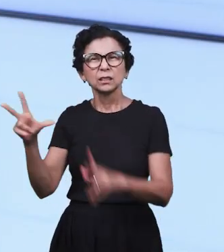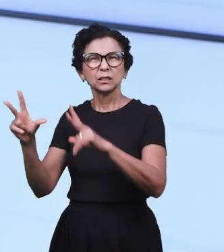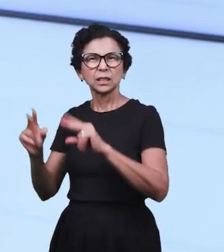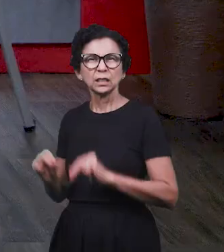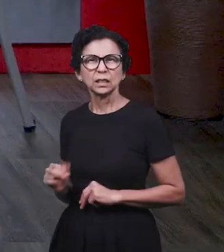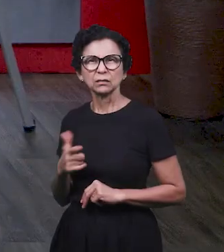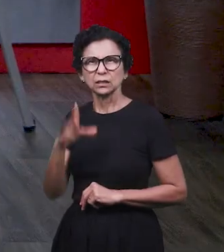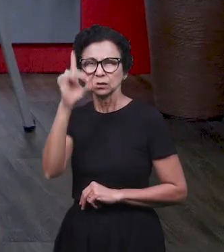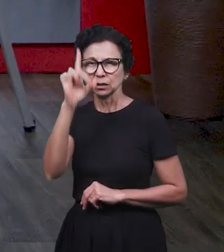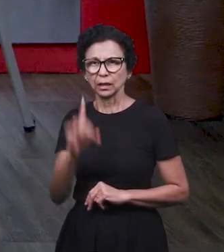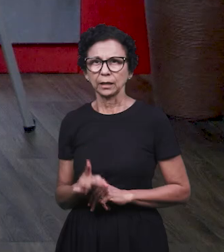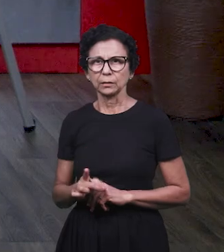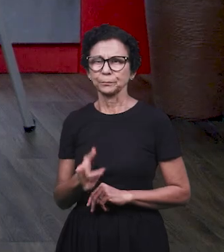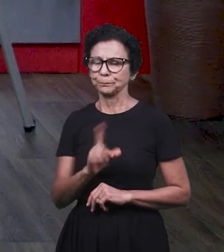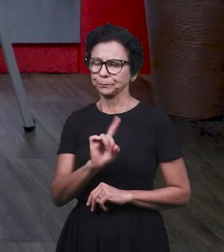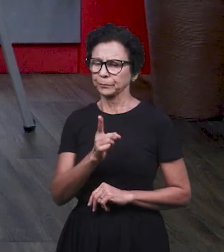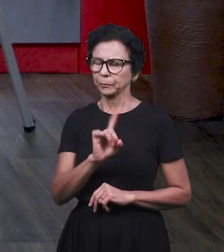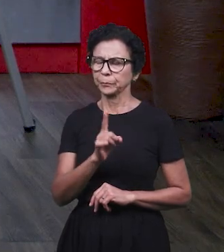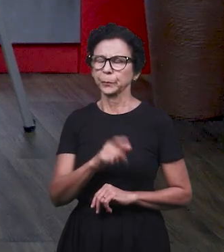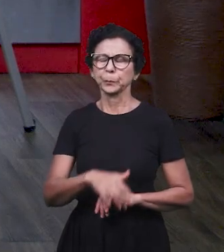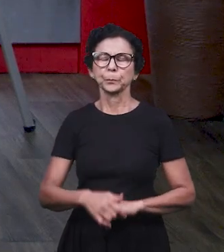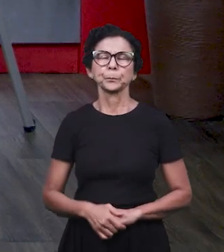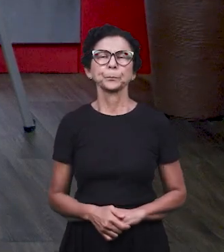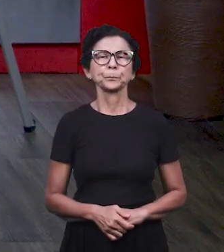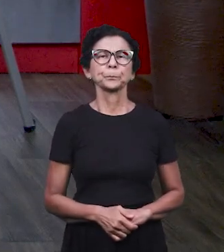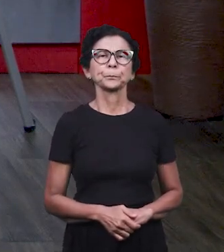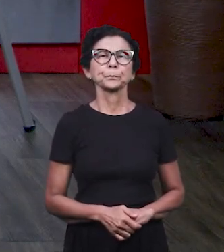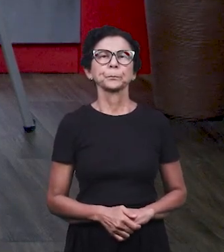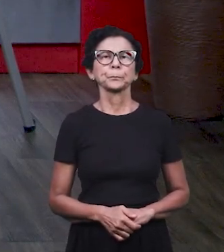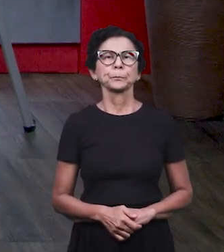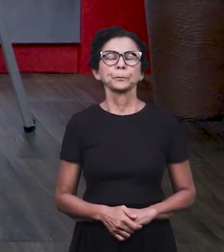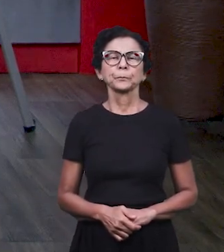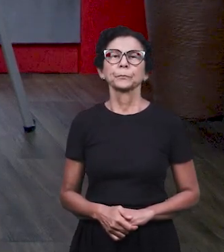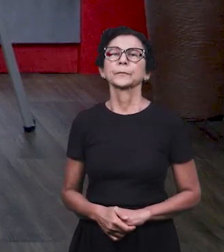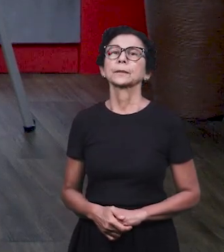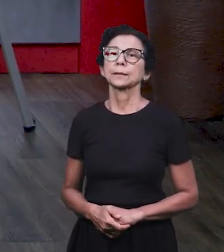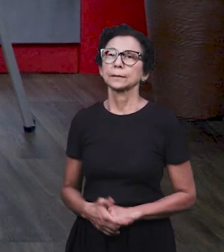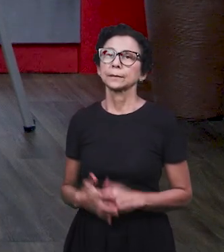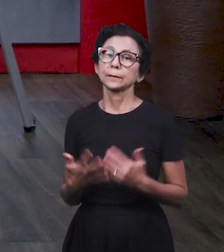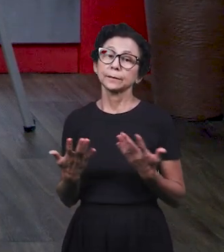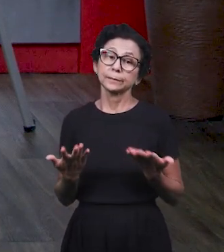né? Então, é evidente, voltando aqui, a coisa é